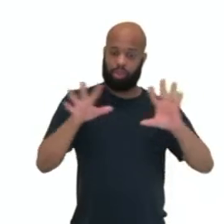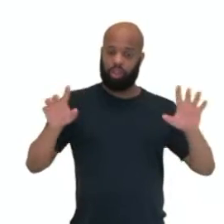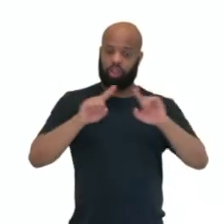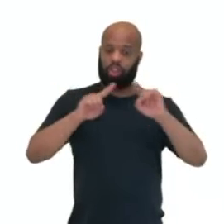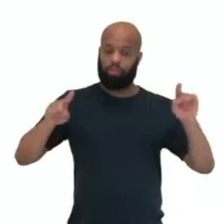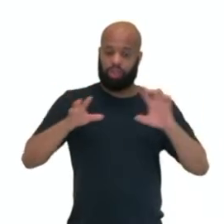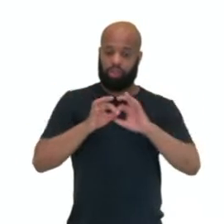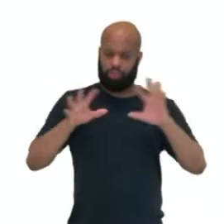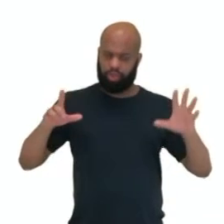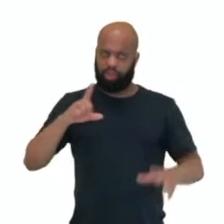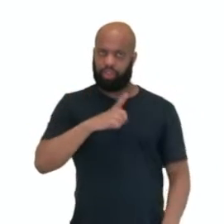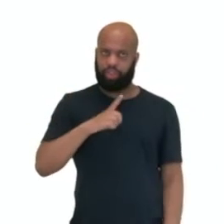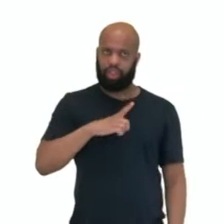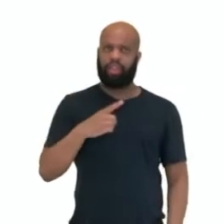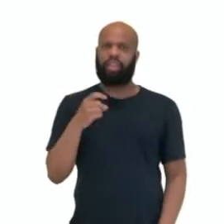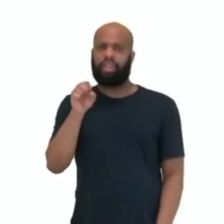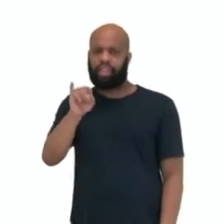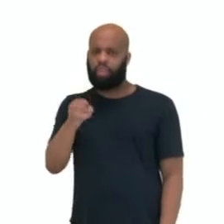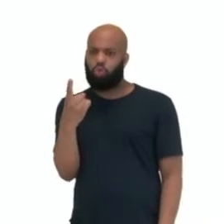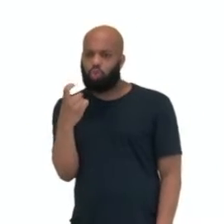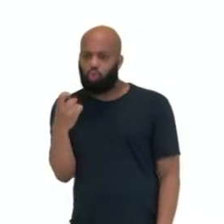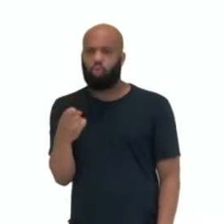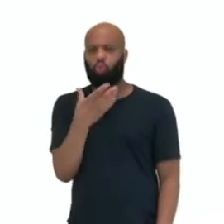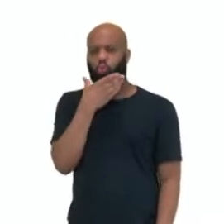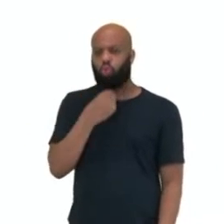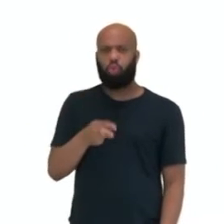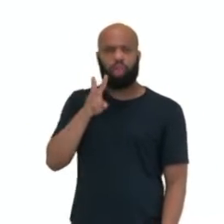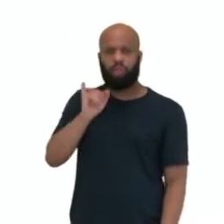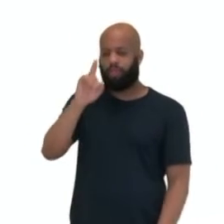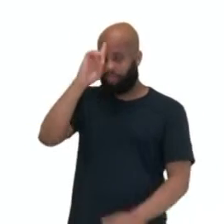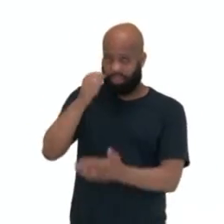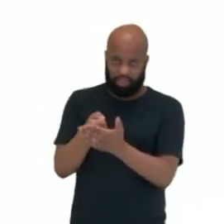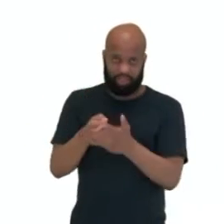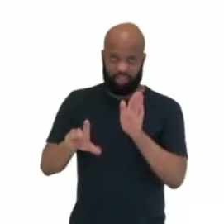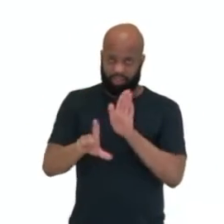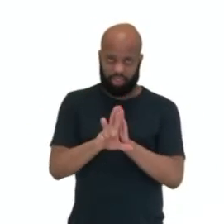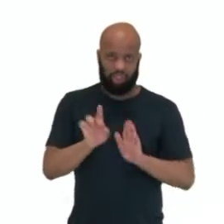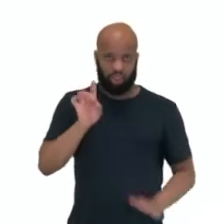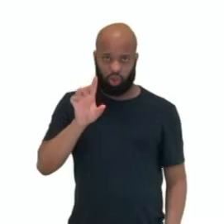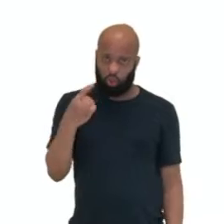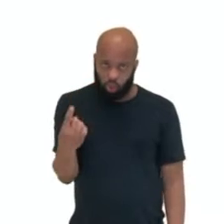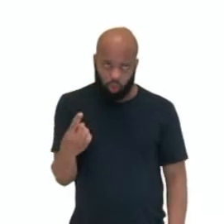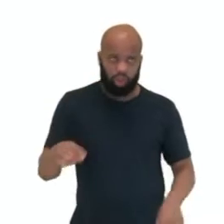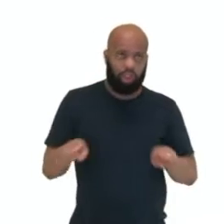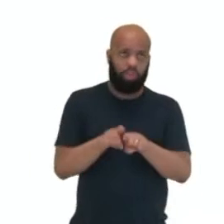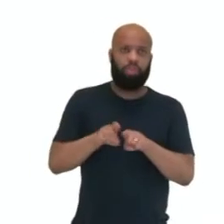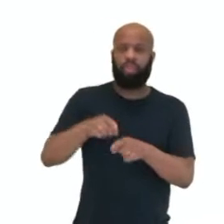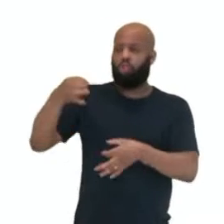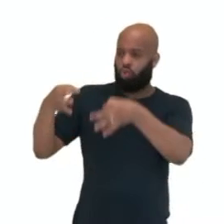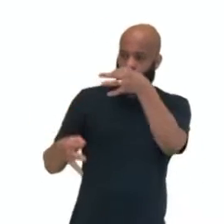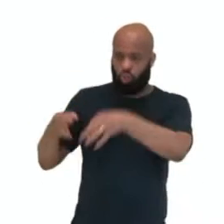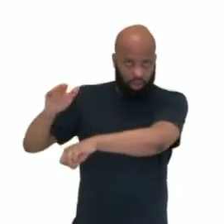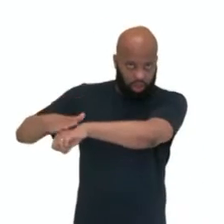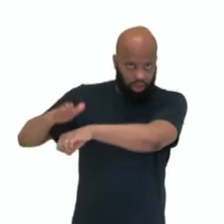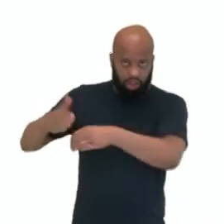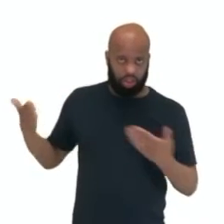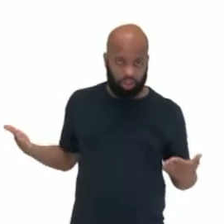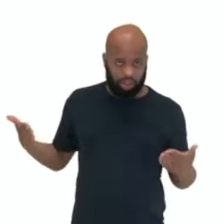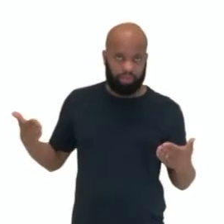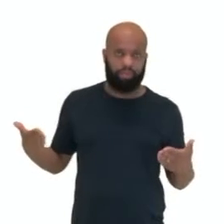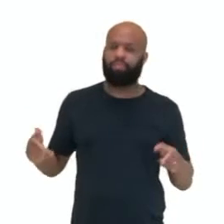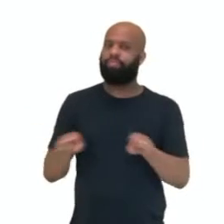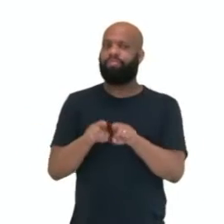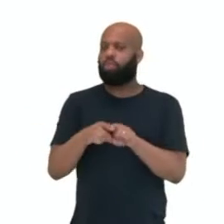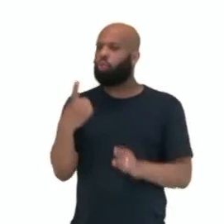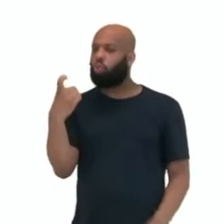único homem promulga as leis, executa as resoluções públicas e julga as causas do trabalho. Então,